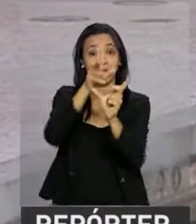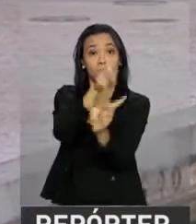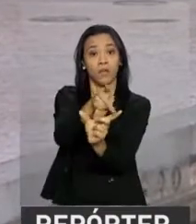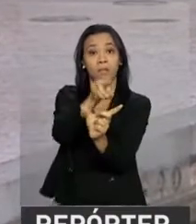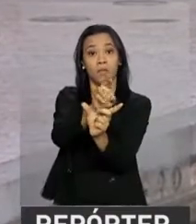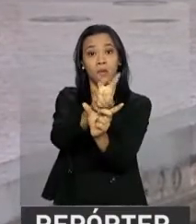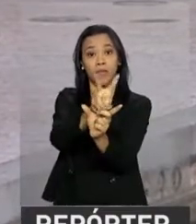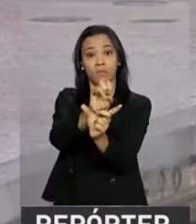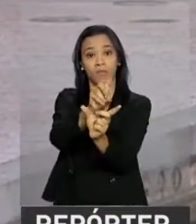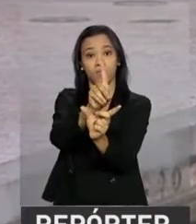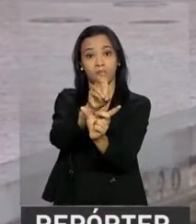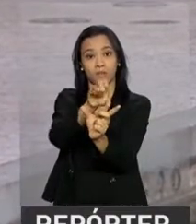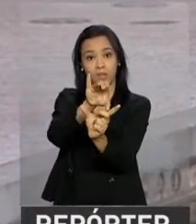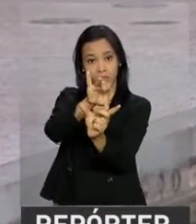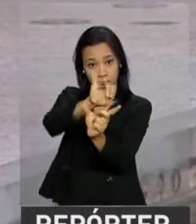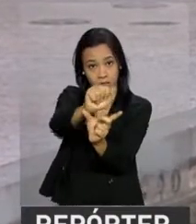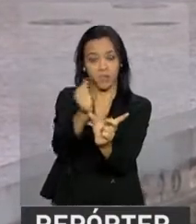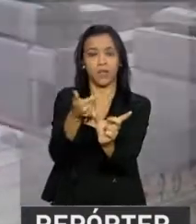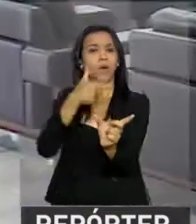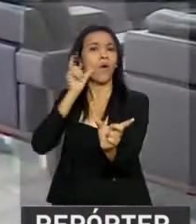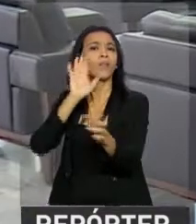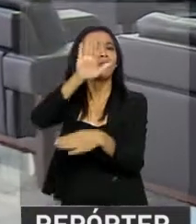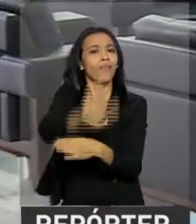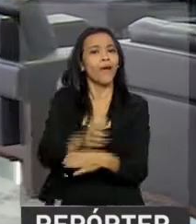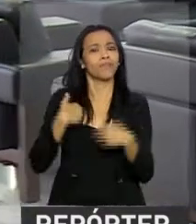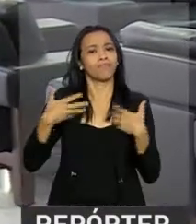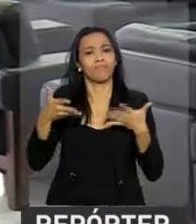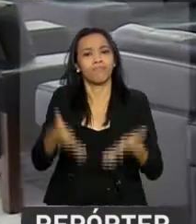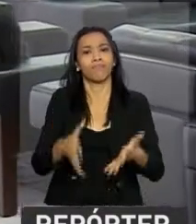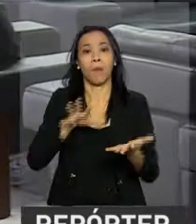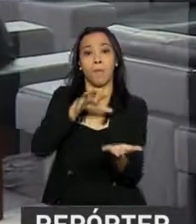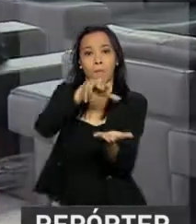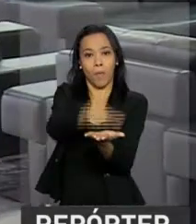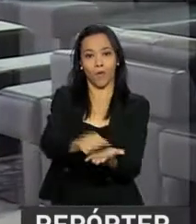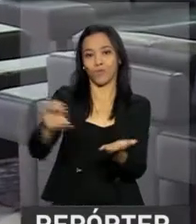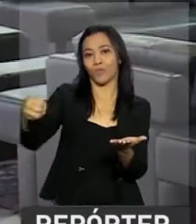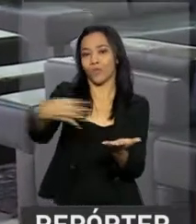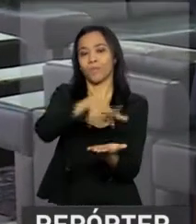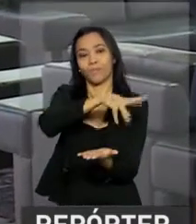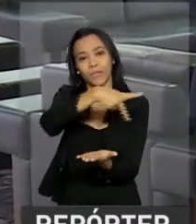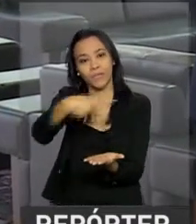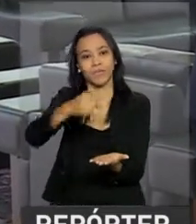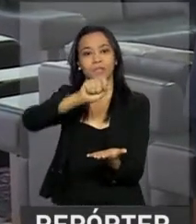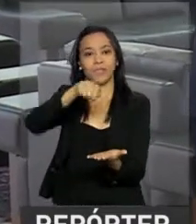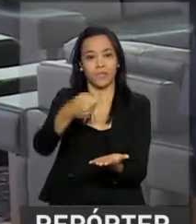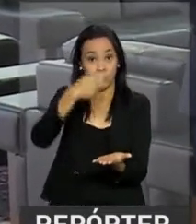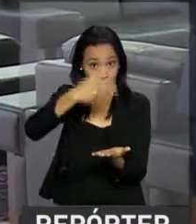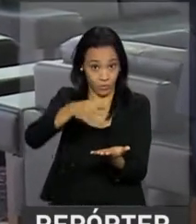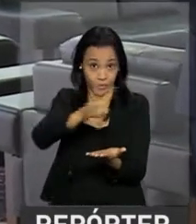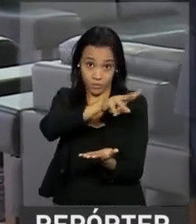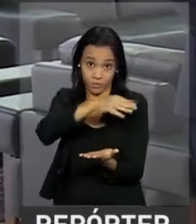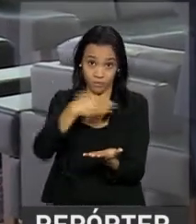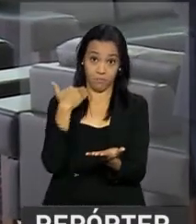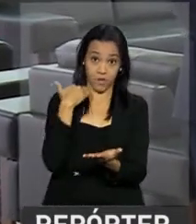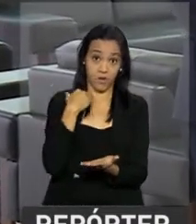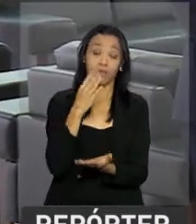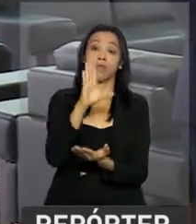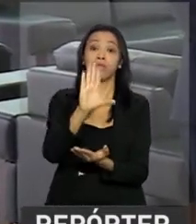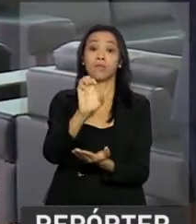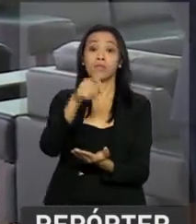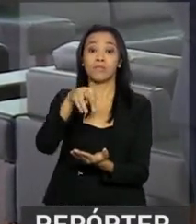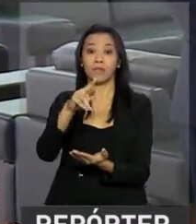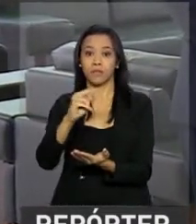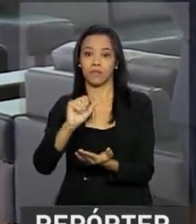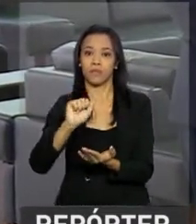da tarde, Michel Temer participou da cerimônia de posse do novo presidente do Banco Central, Ilan Goldfein. Na sabatina de